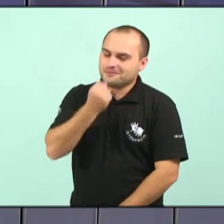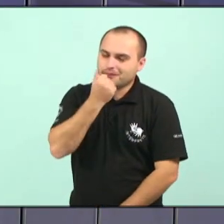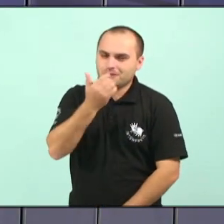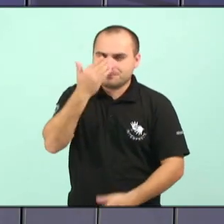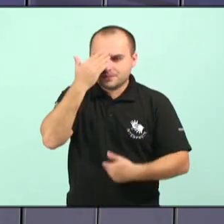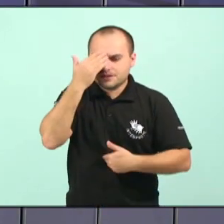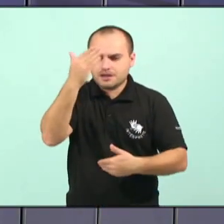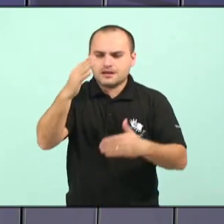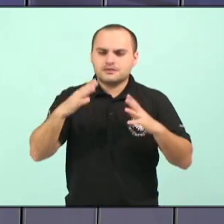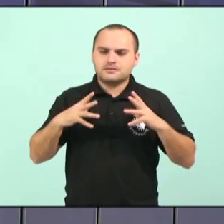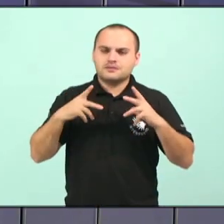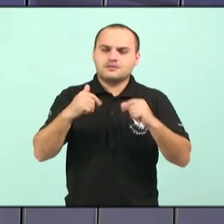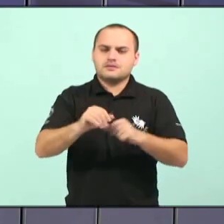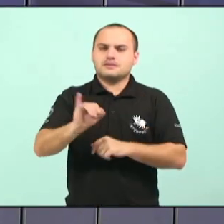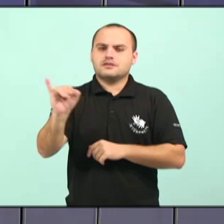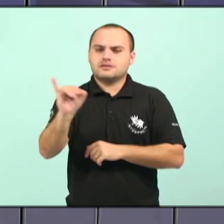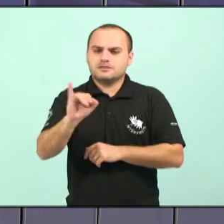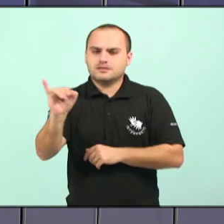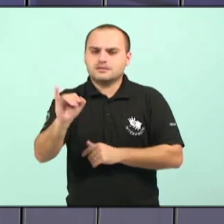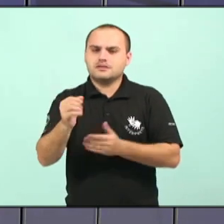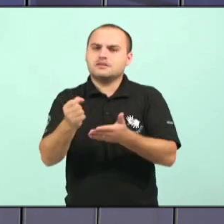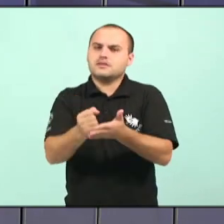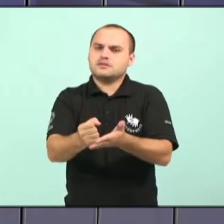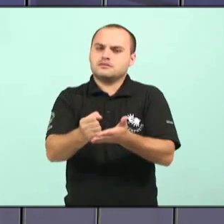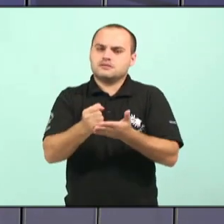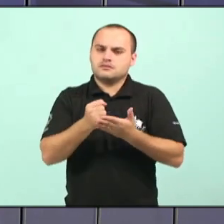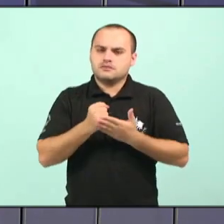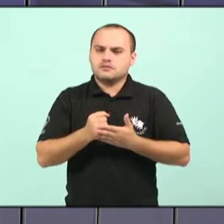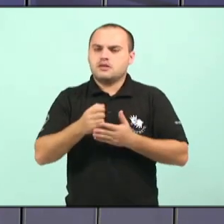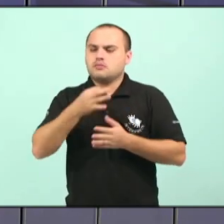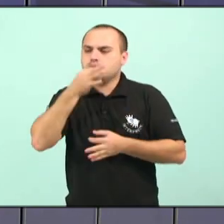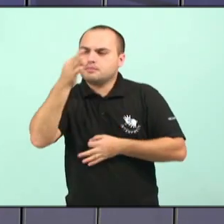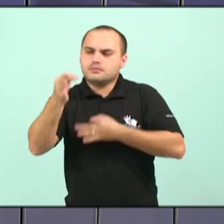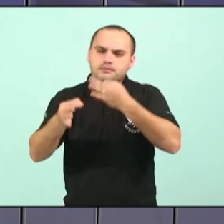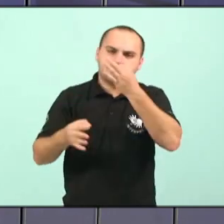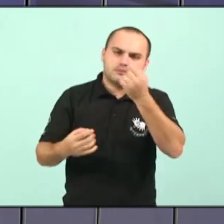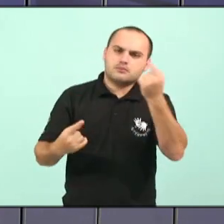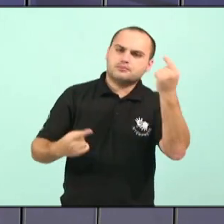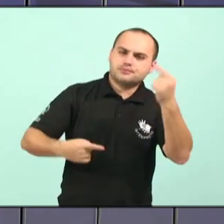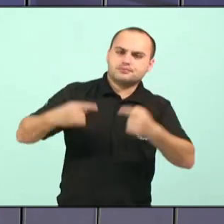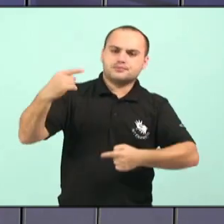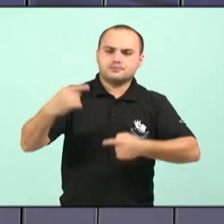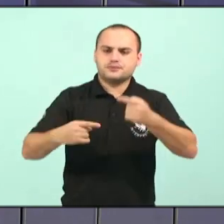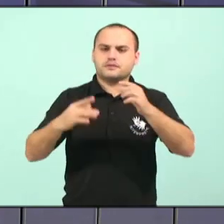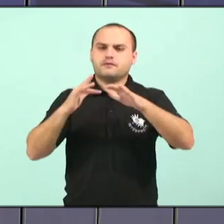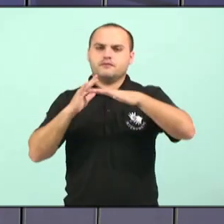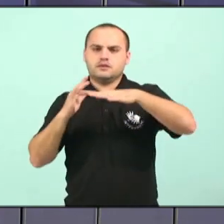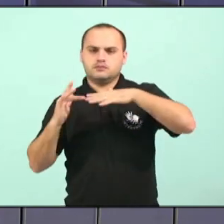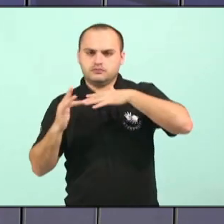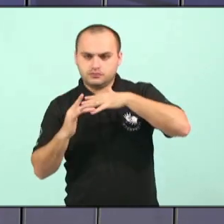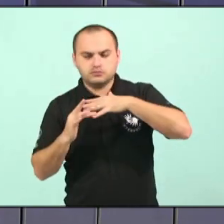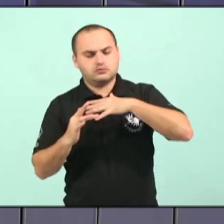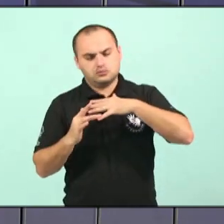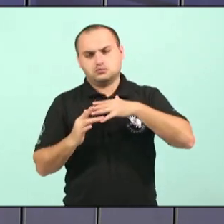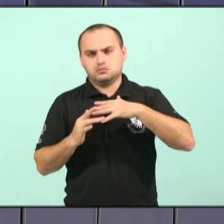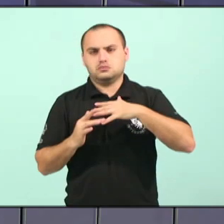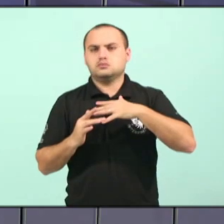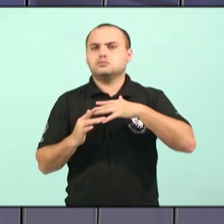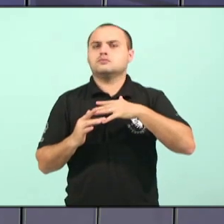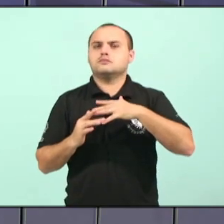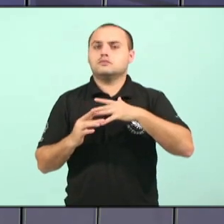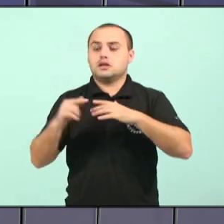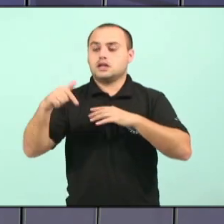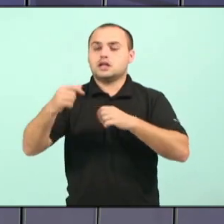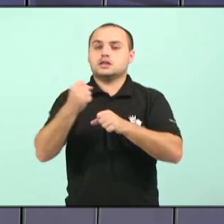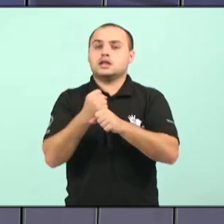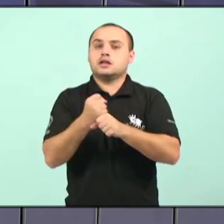os itajaienses que contribuíram, seja através de sugestões, de críticas, nas redes sociais, pessoalmente, ao longo desse